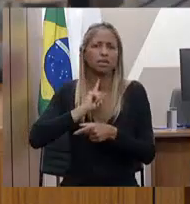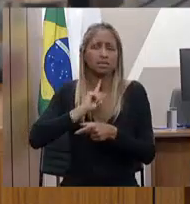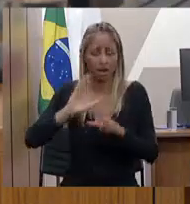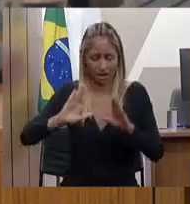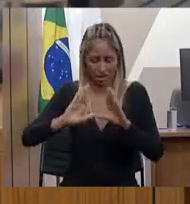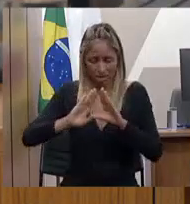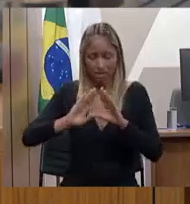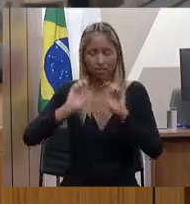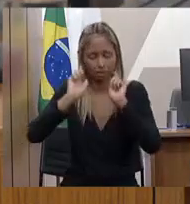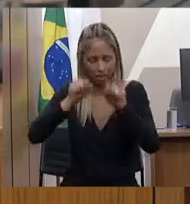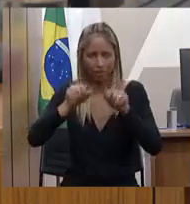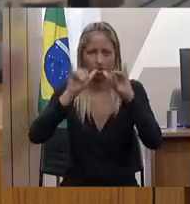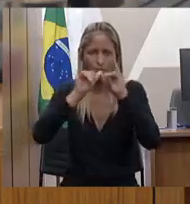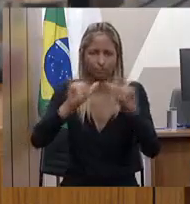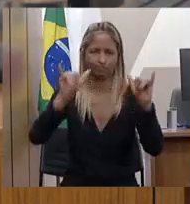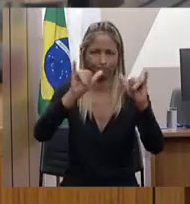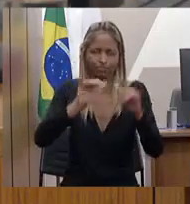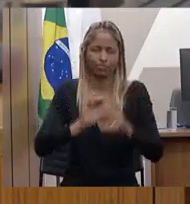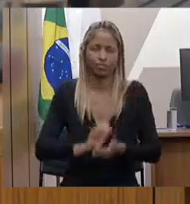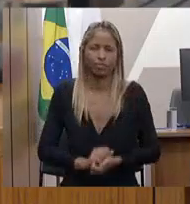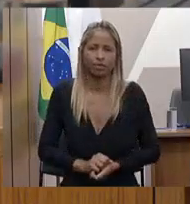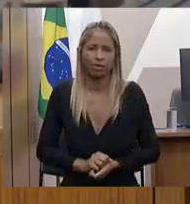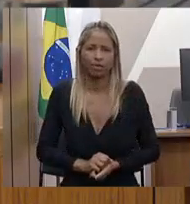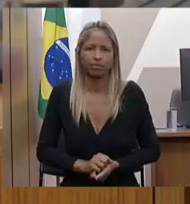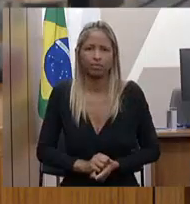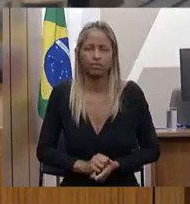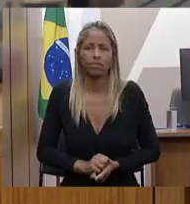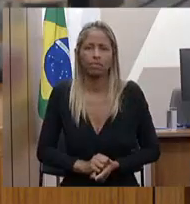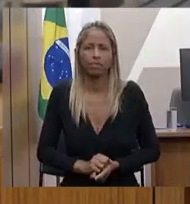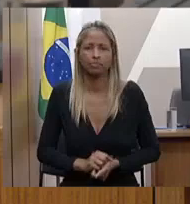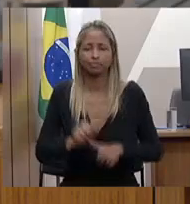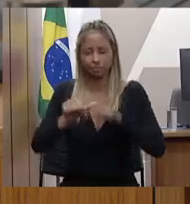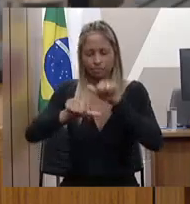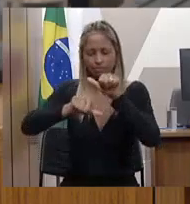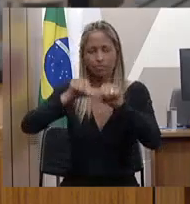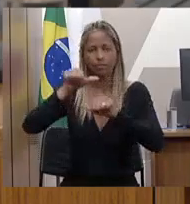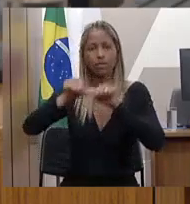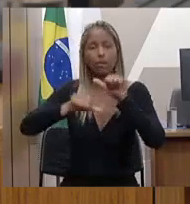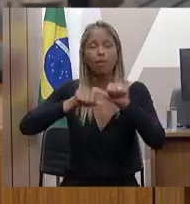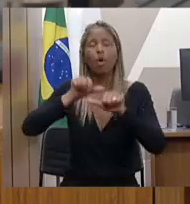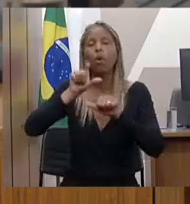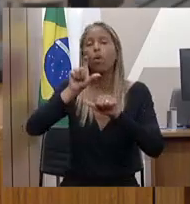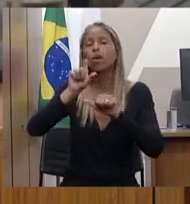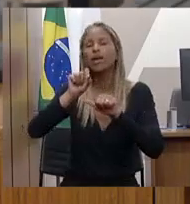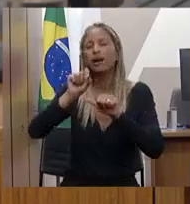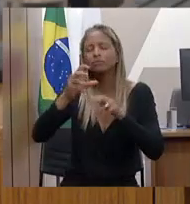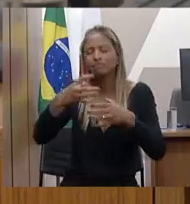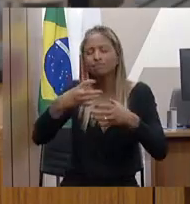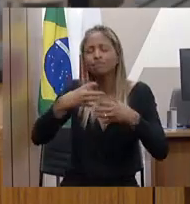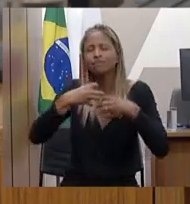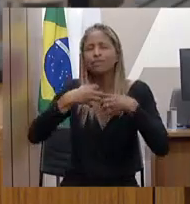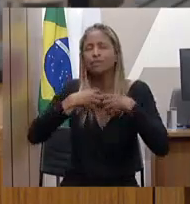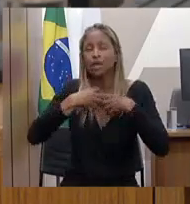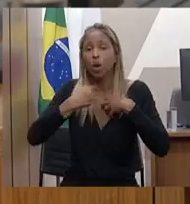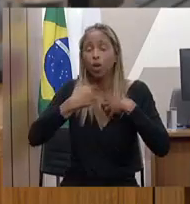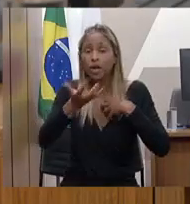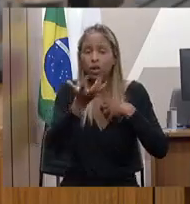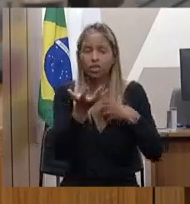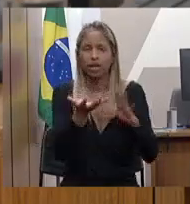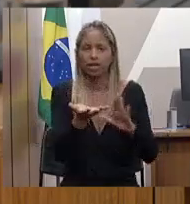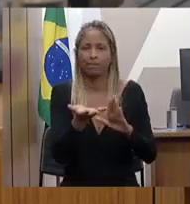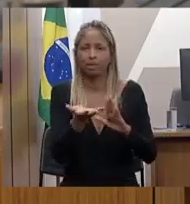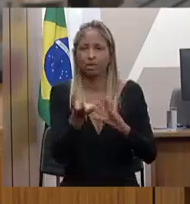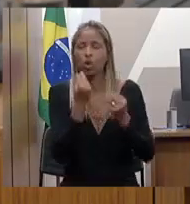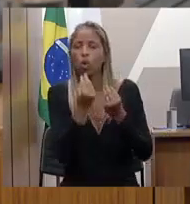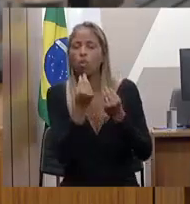própria para a gente fazer esse debate a mudança O que é que nos afeta o que nós queremos e como